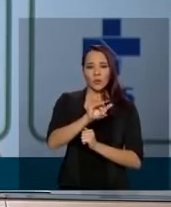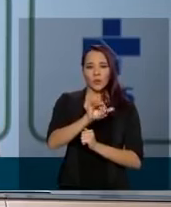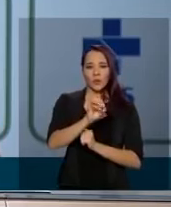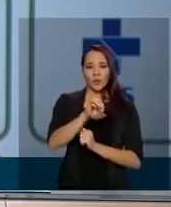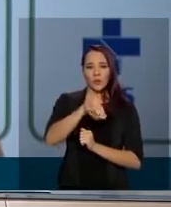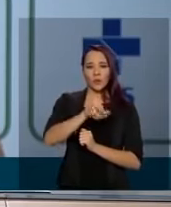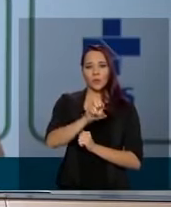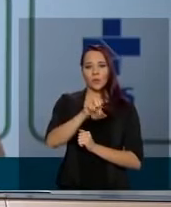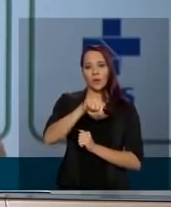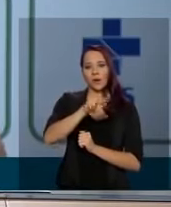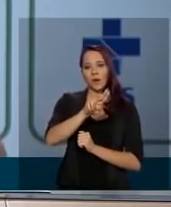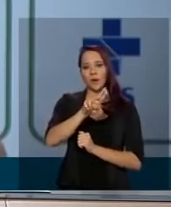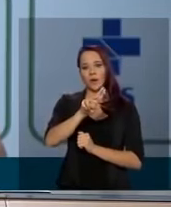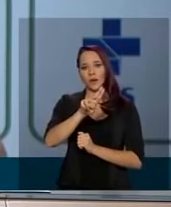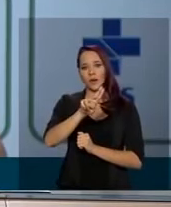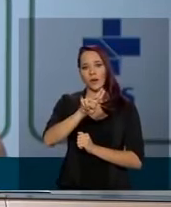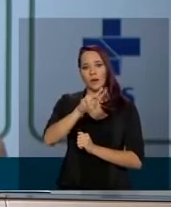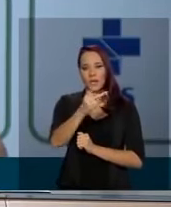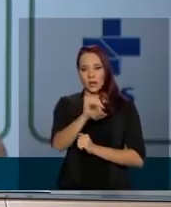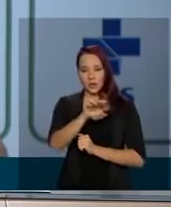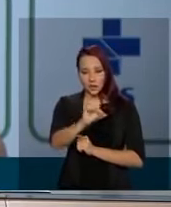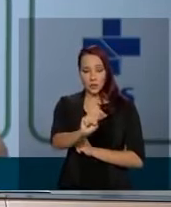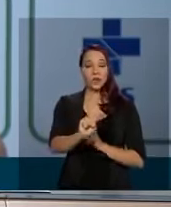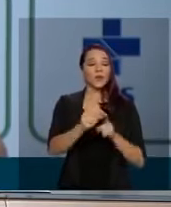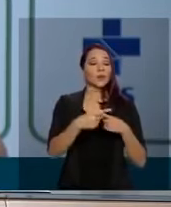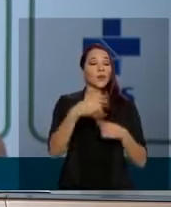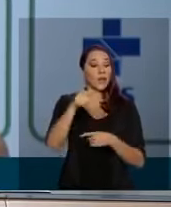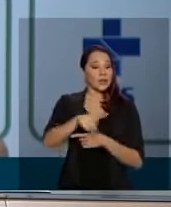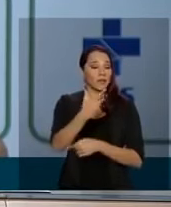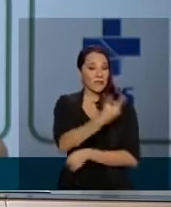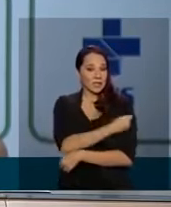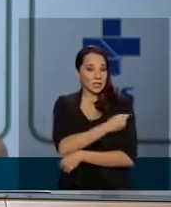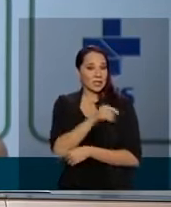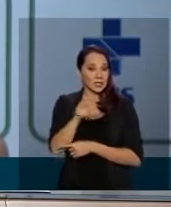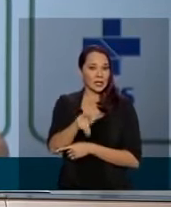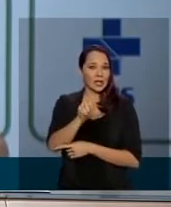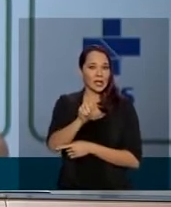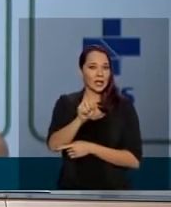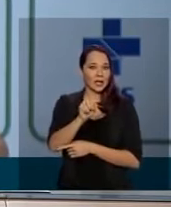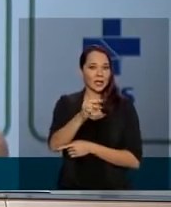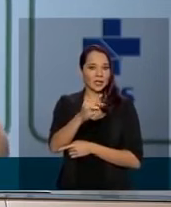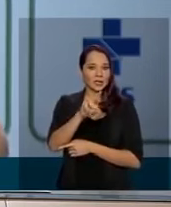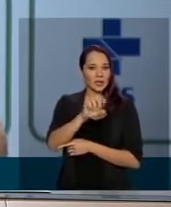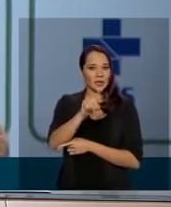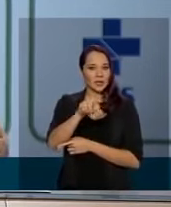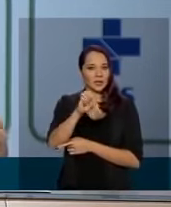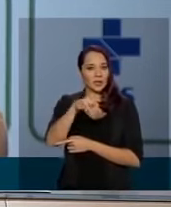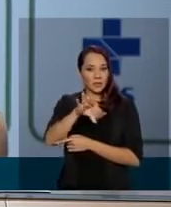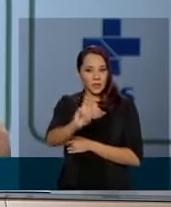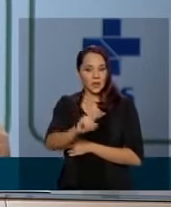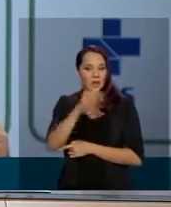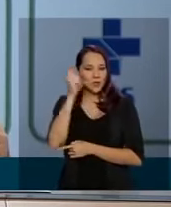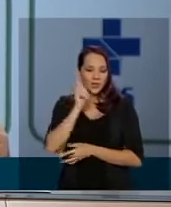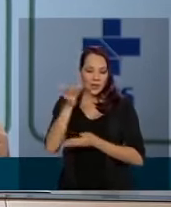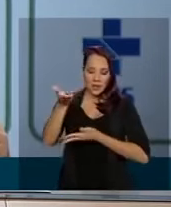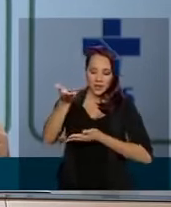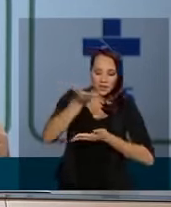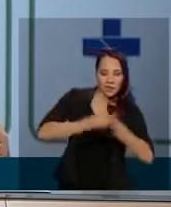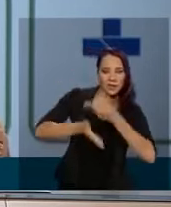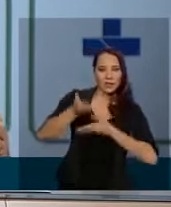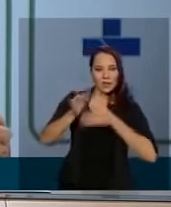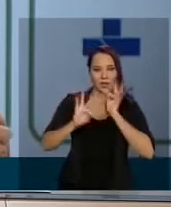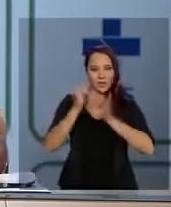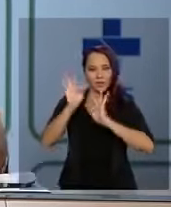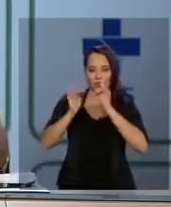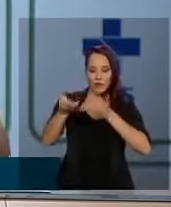quê? Porque a vacina de Oxford, da AstraZeneca, nos permitiu fazer uma transferência da